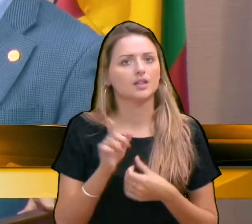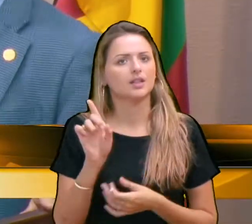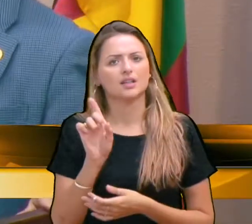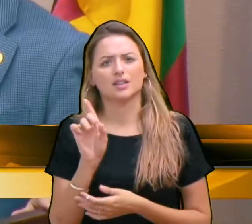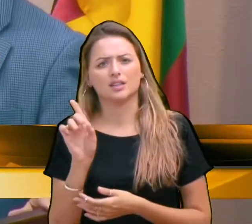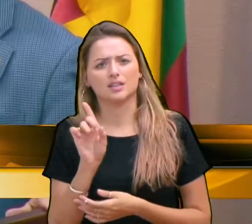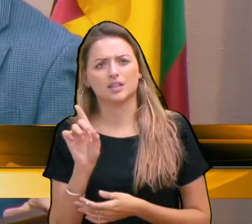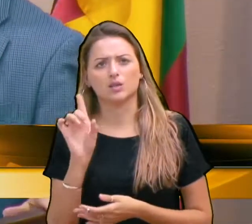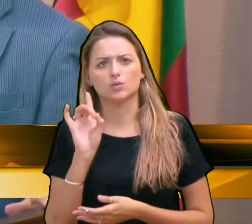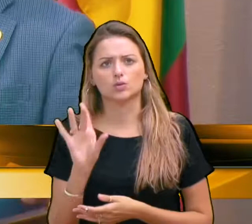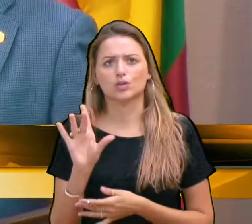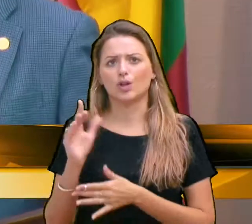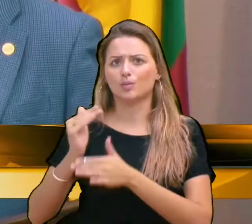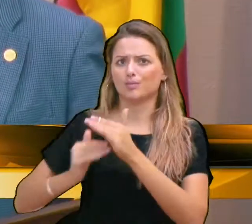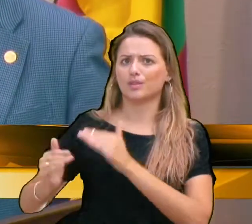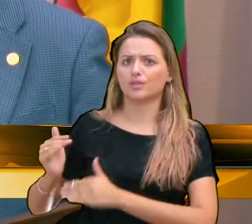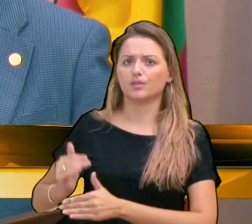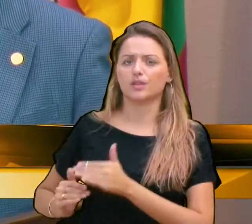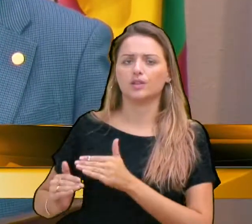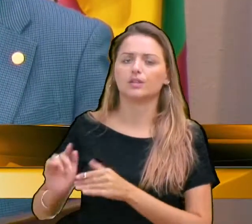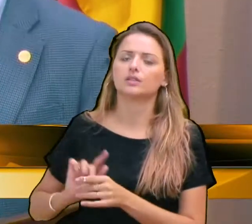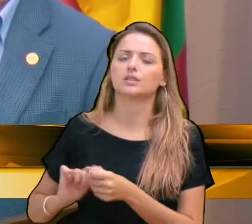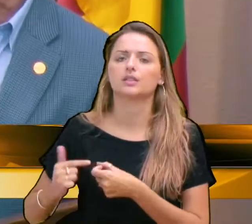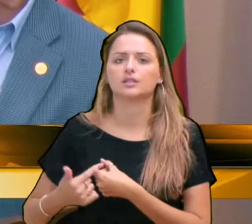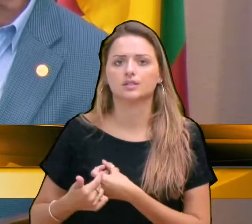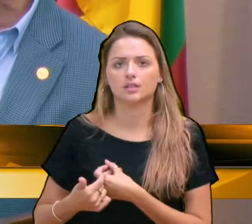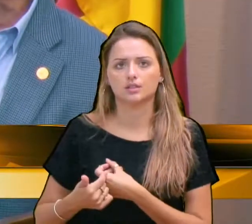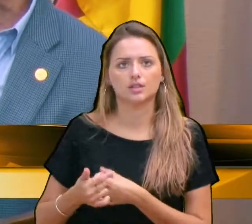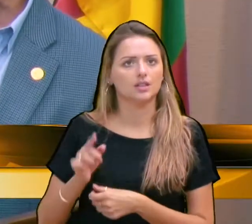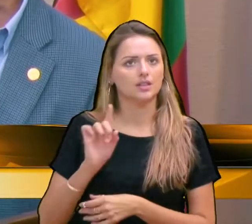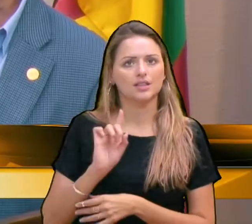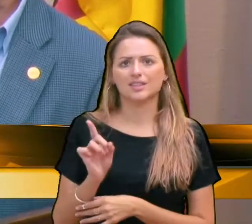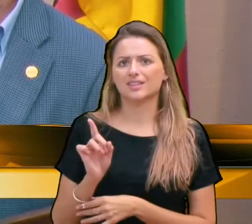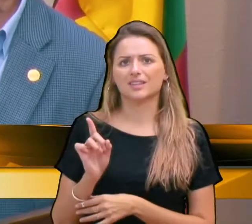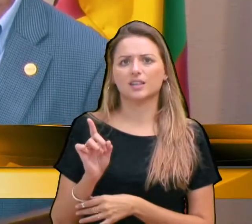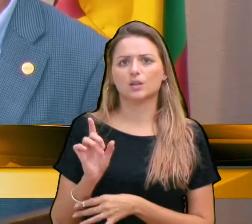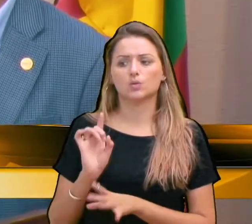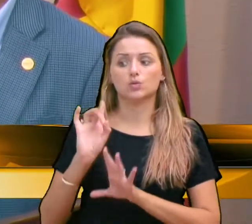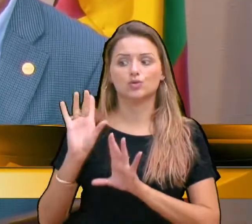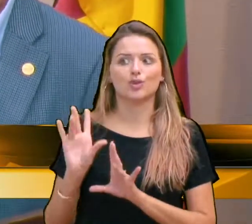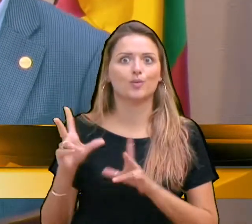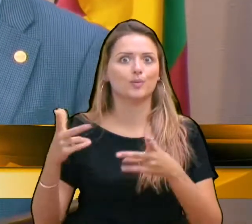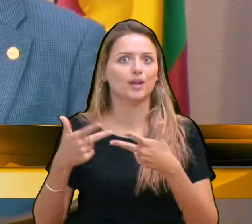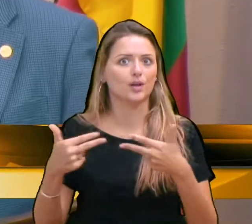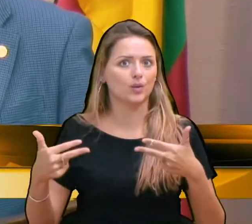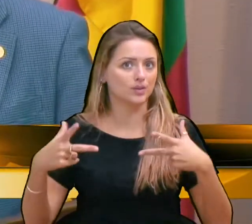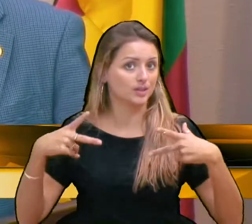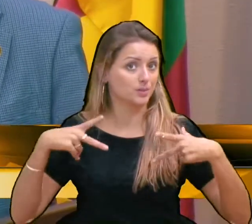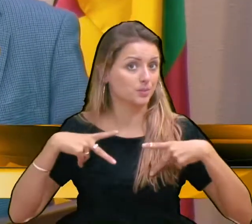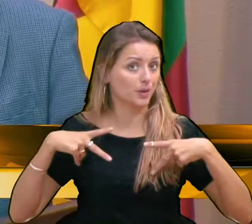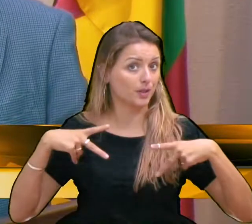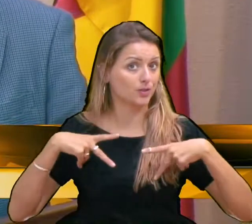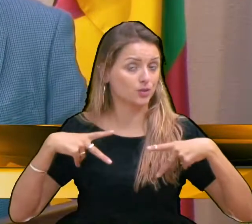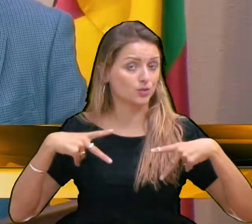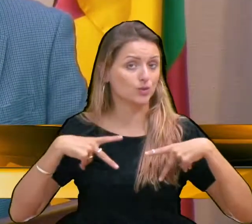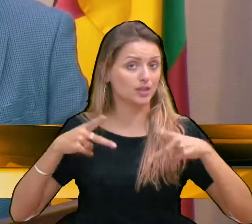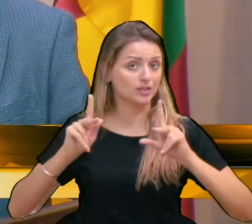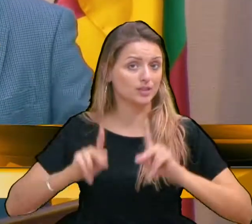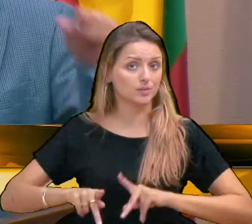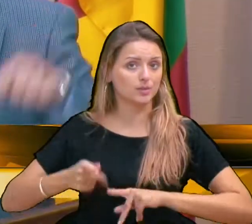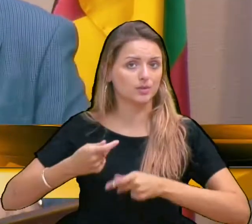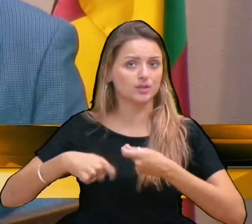para a pequenez deste município e não para a pessoalização de quem está na